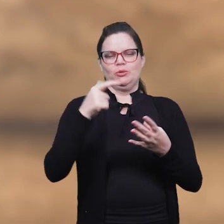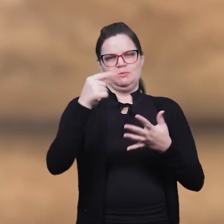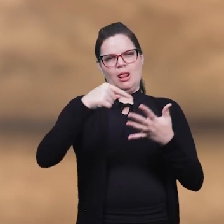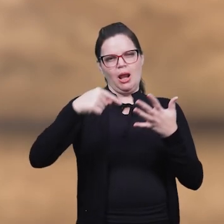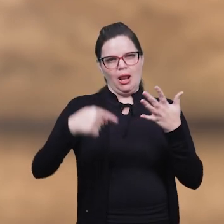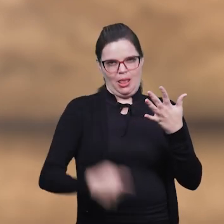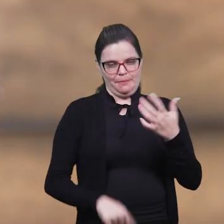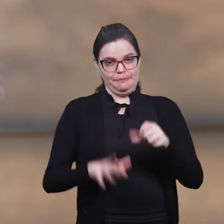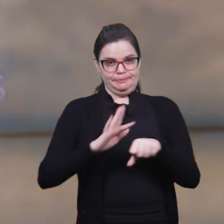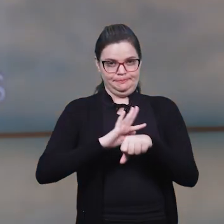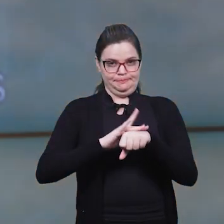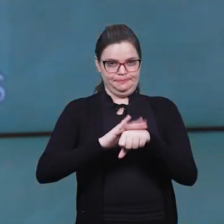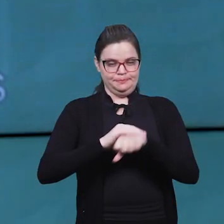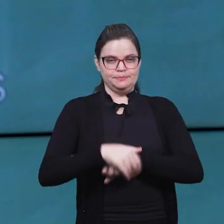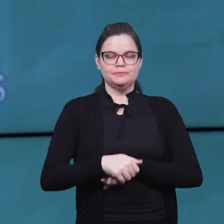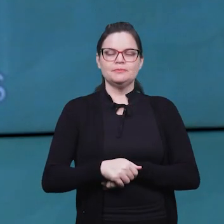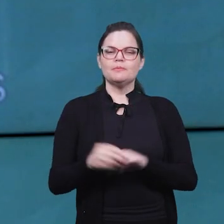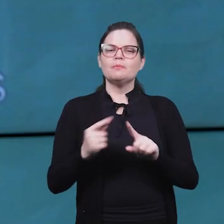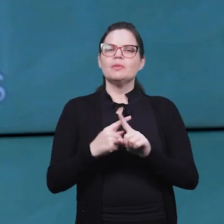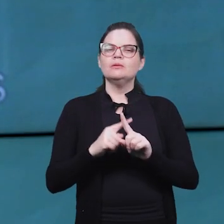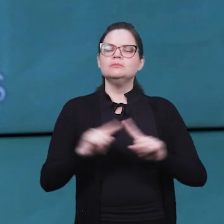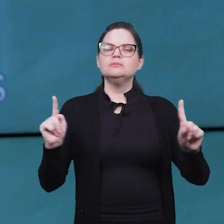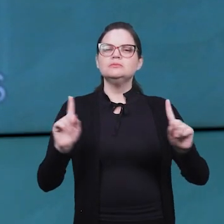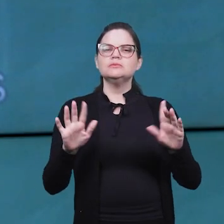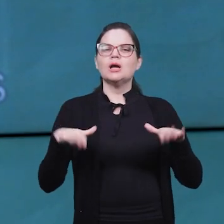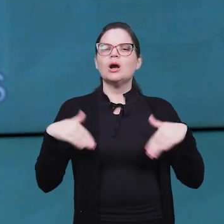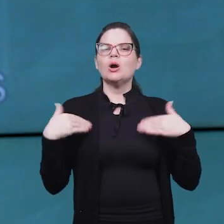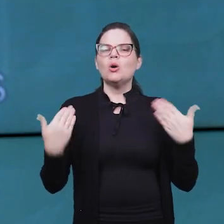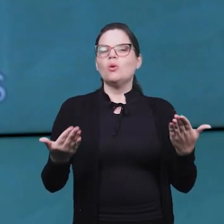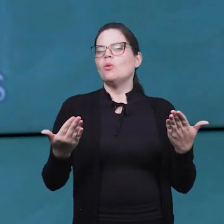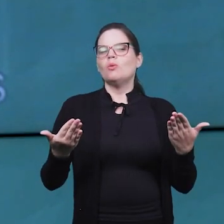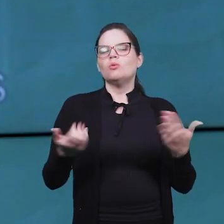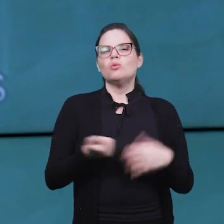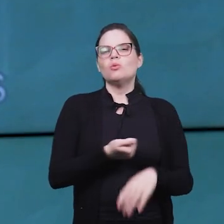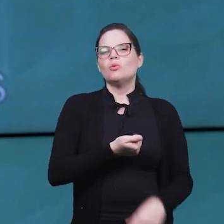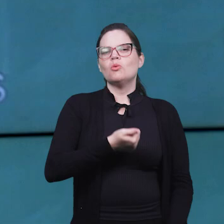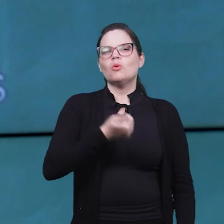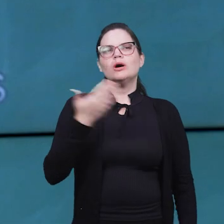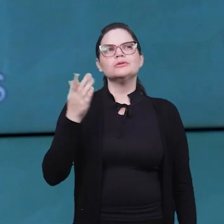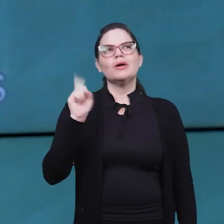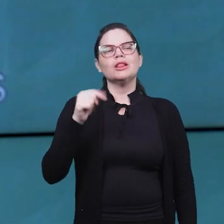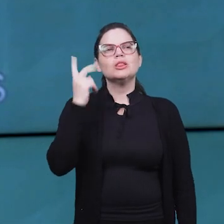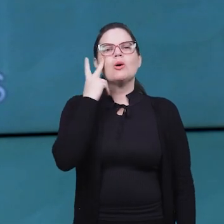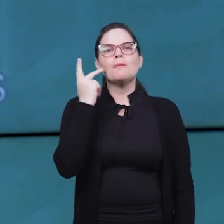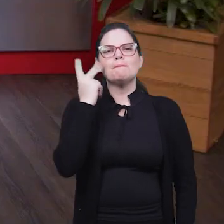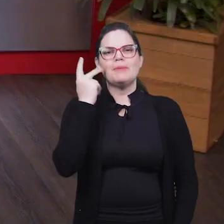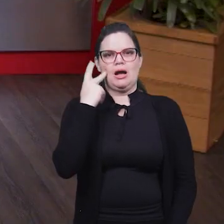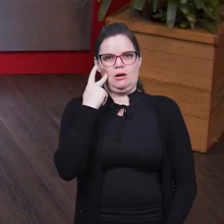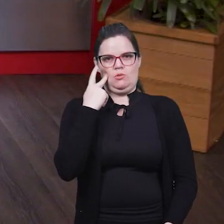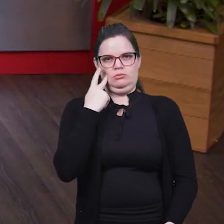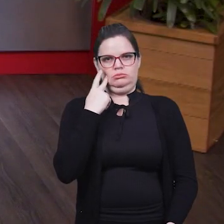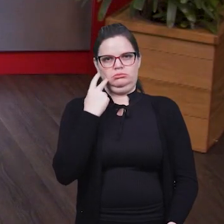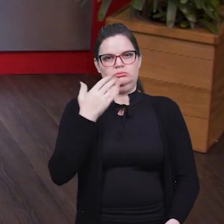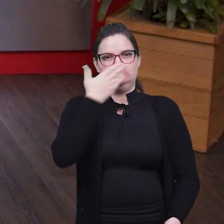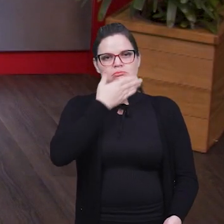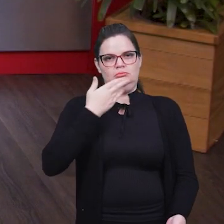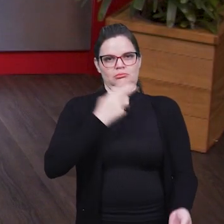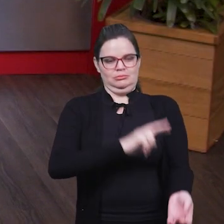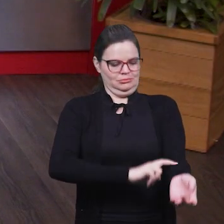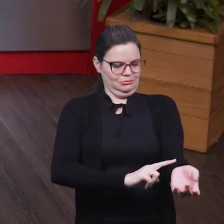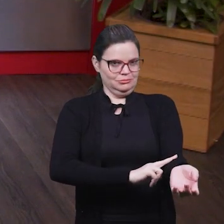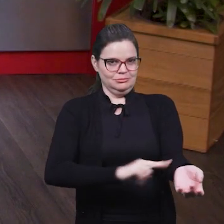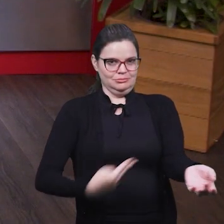também. Mas qual é o nível de glicemia? Qual o nível normal de glicemia? Ao fazer a